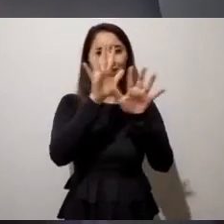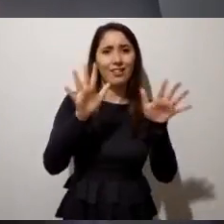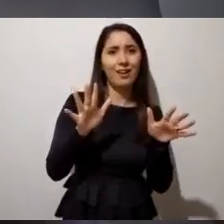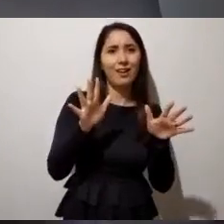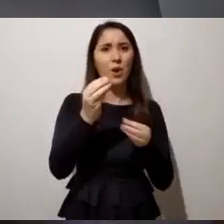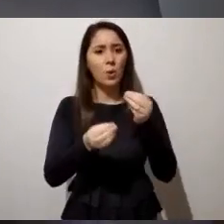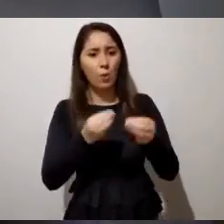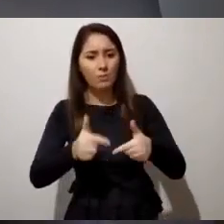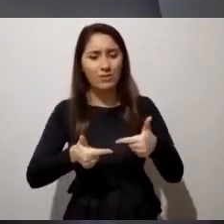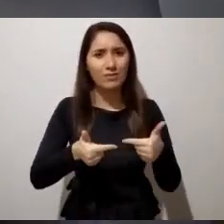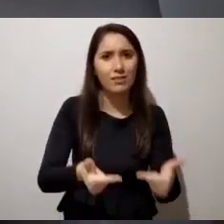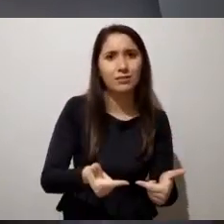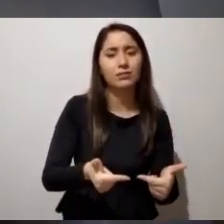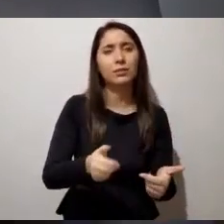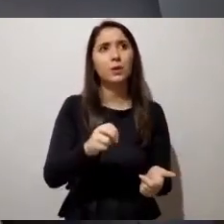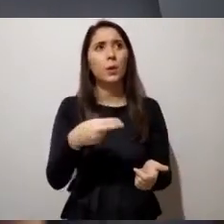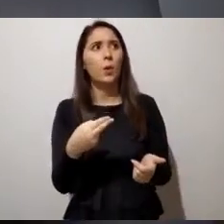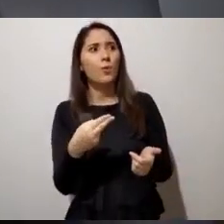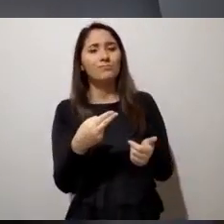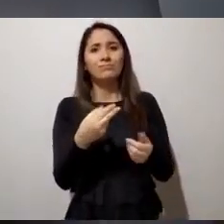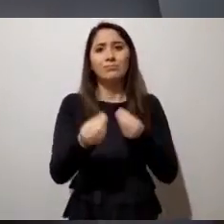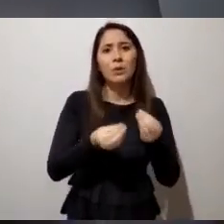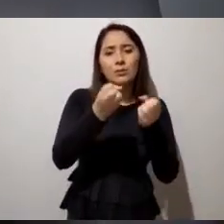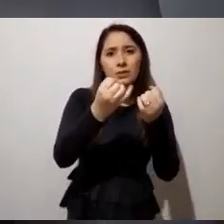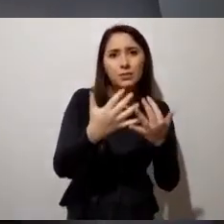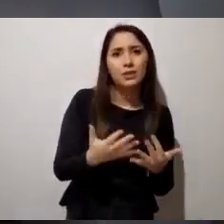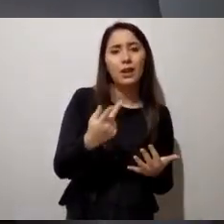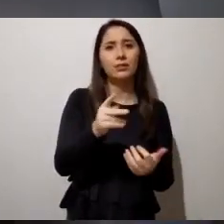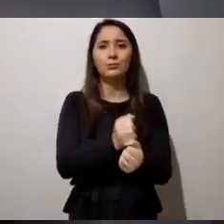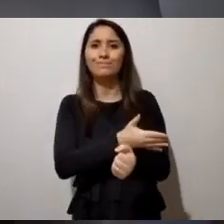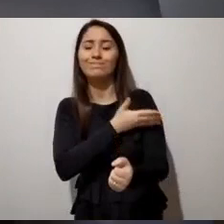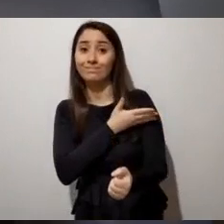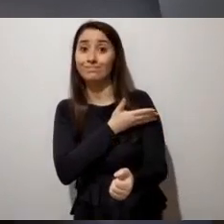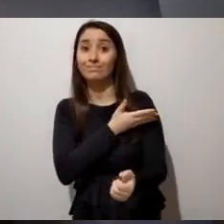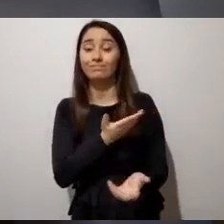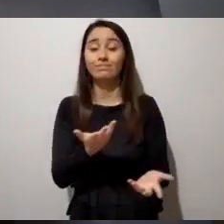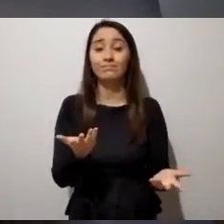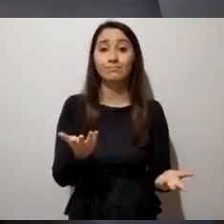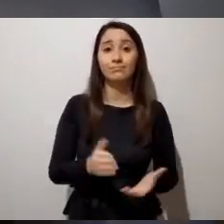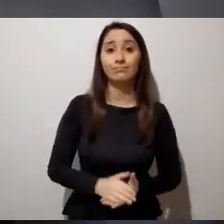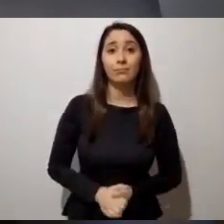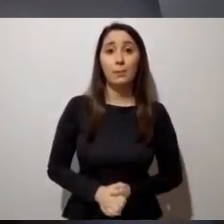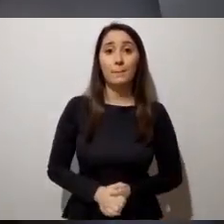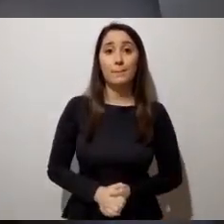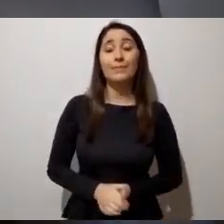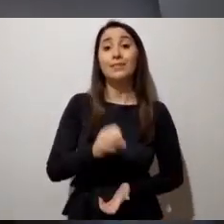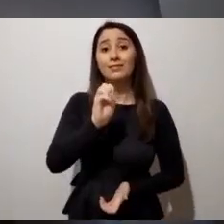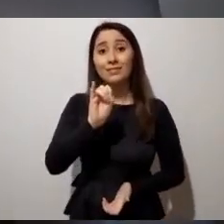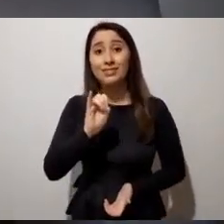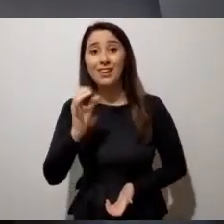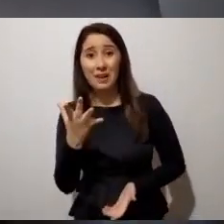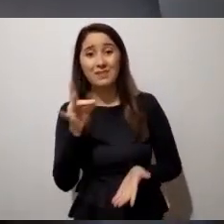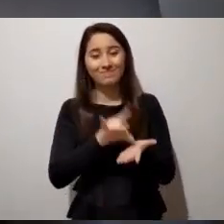como reagir ou explicar quais são as suas emoções nesse momento? Sabe que se isso está